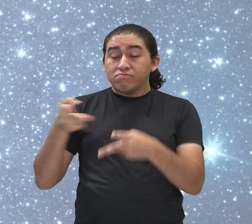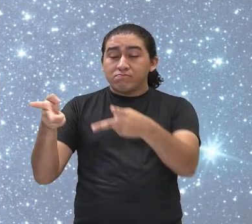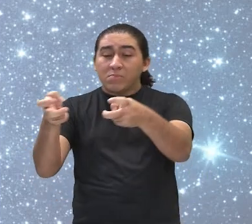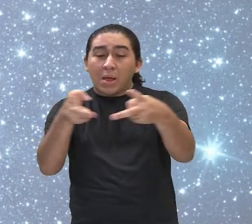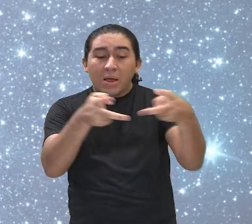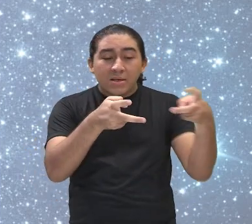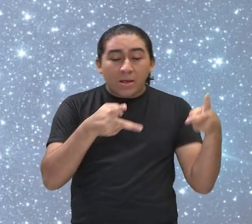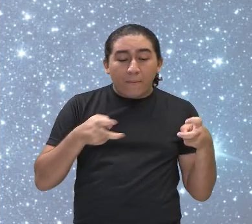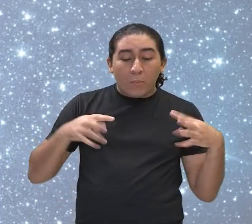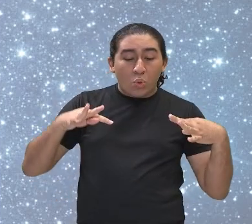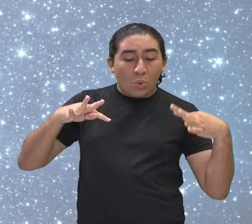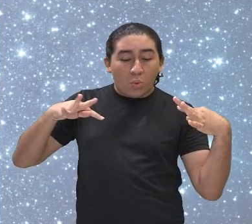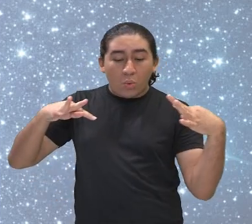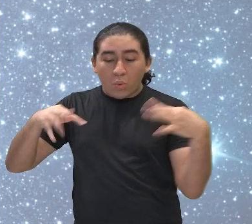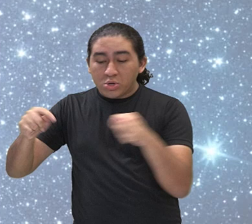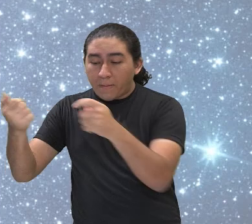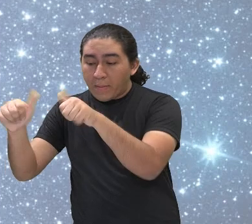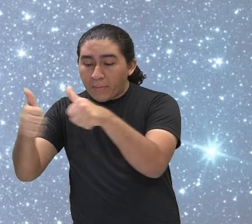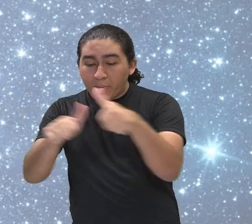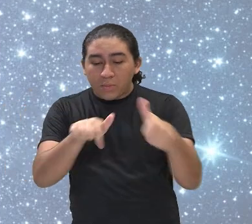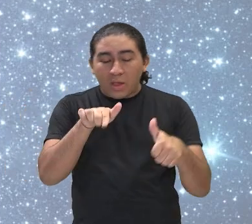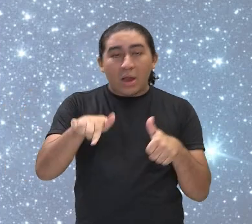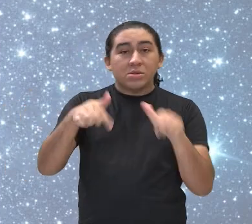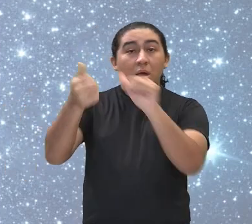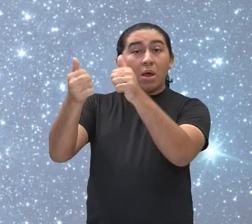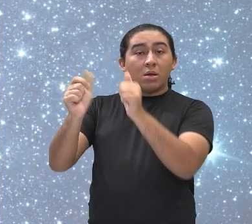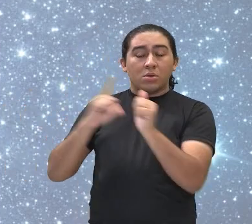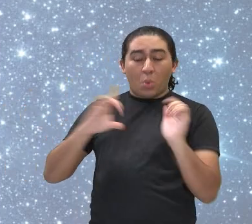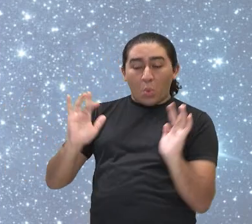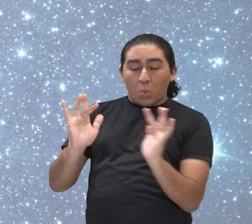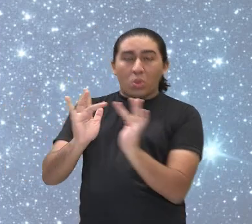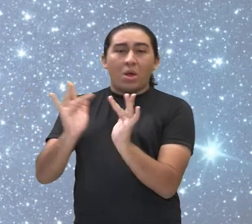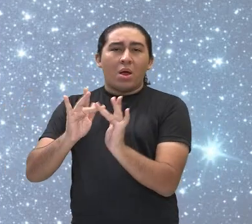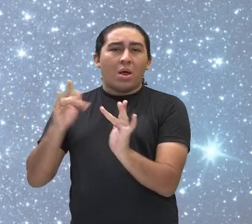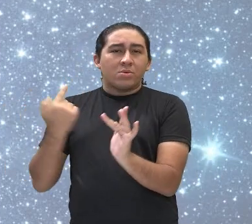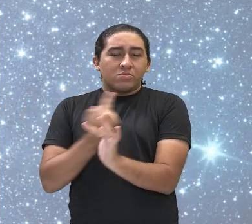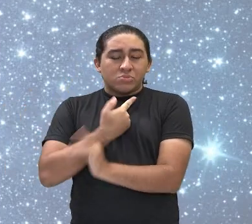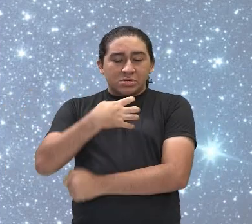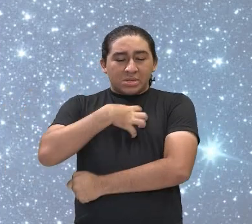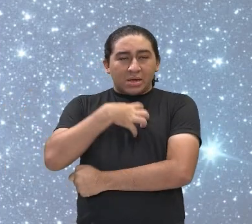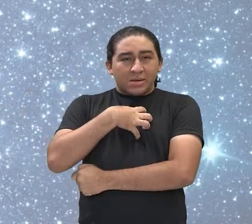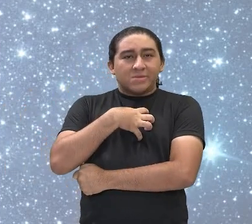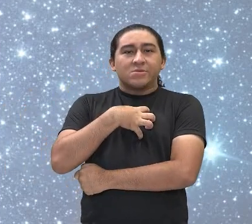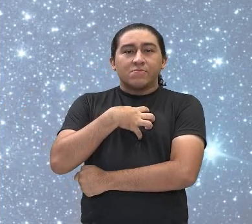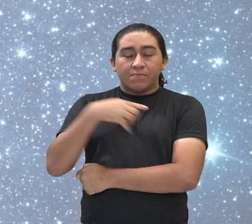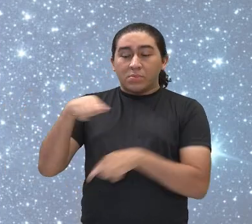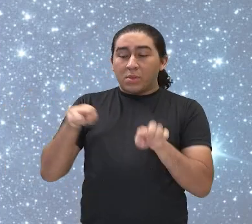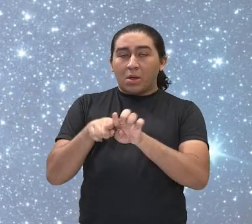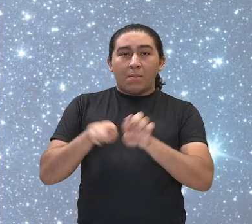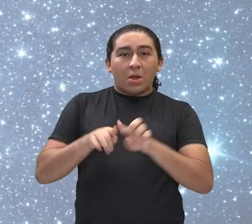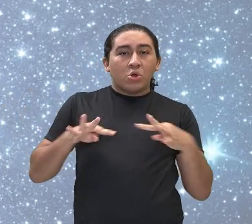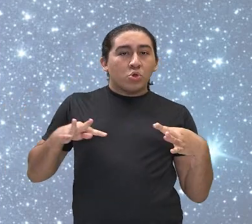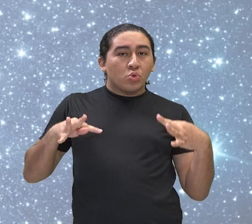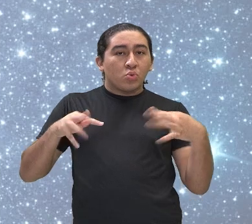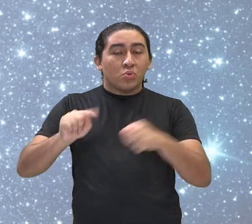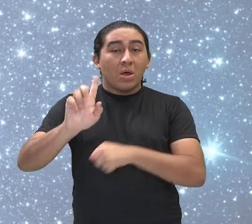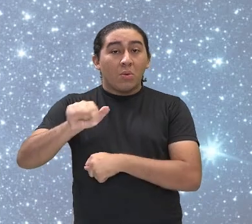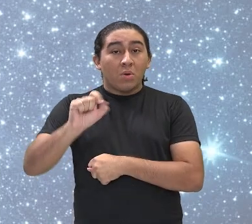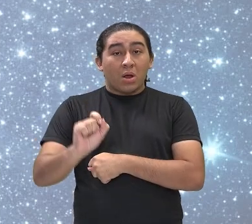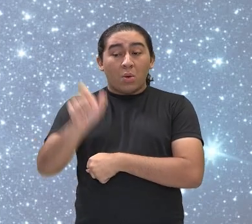tudo isso, essa conexão que nos completa, que nos preenche, essa totalidade, somos uma